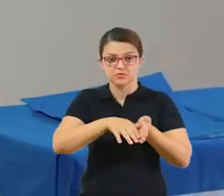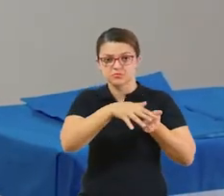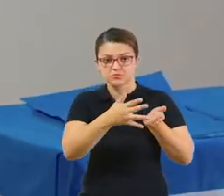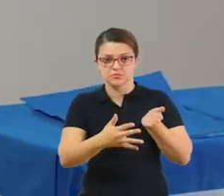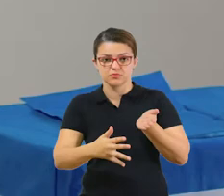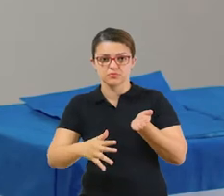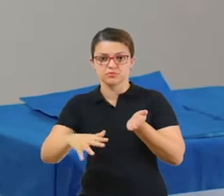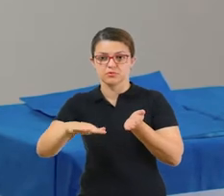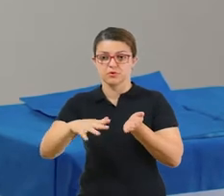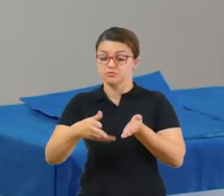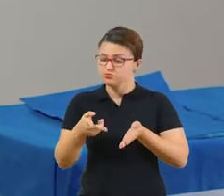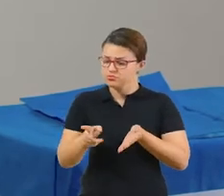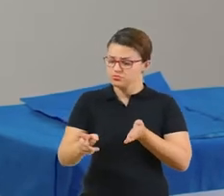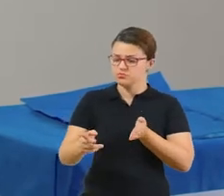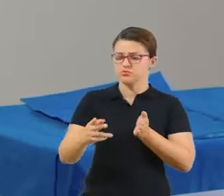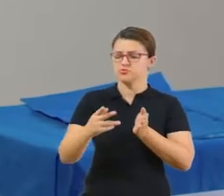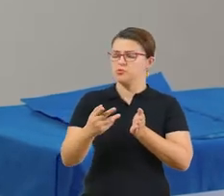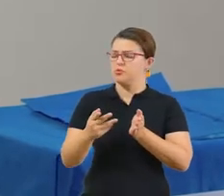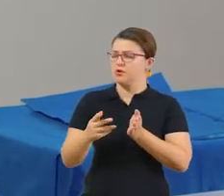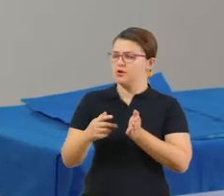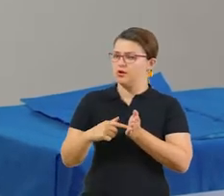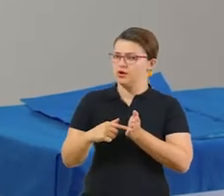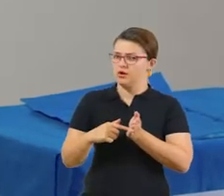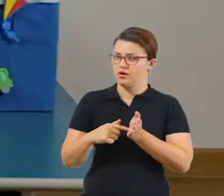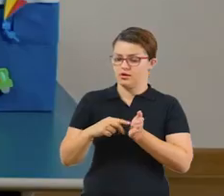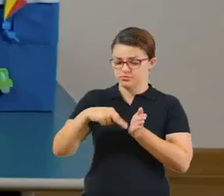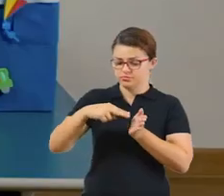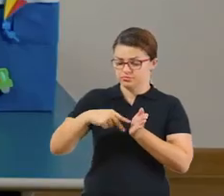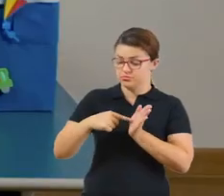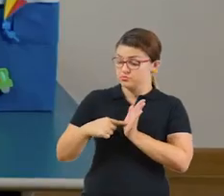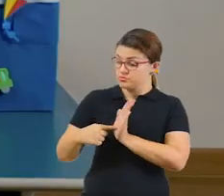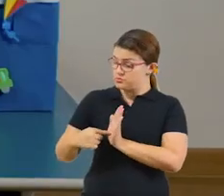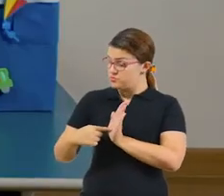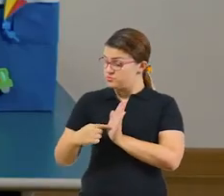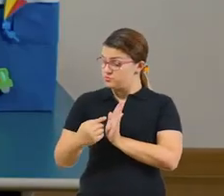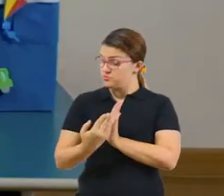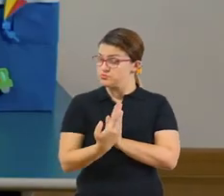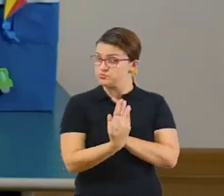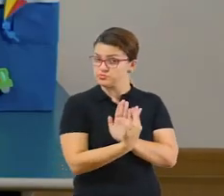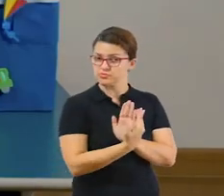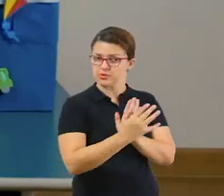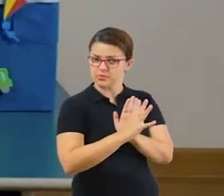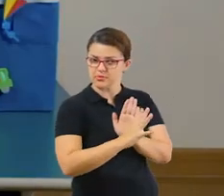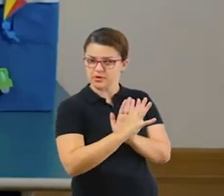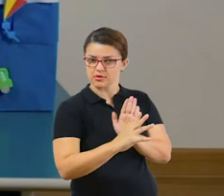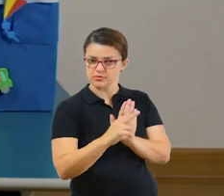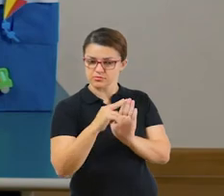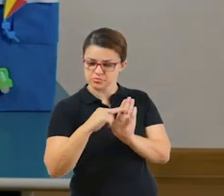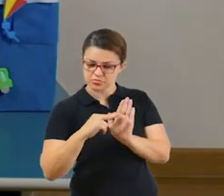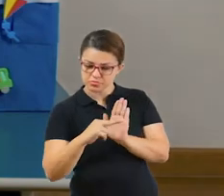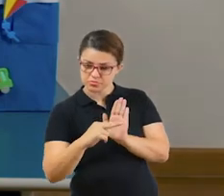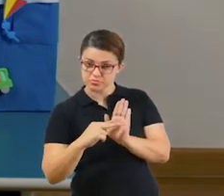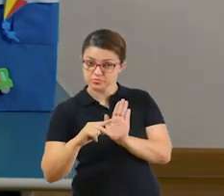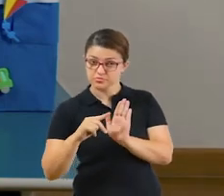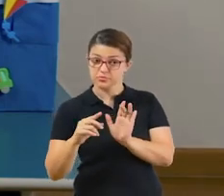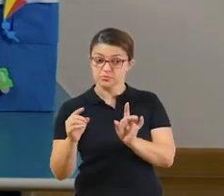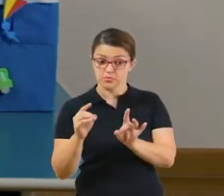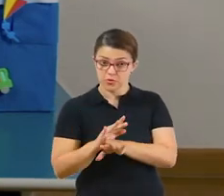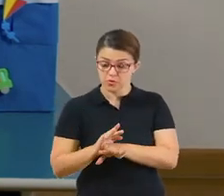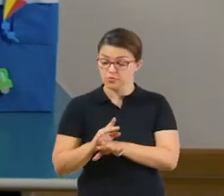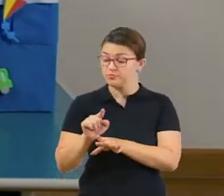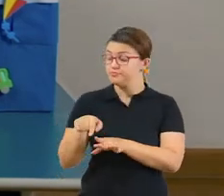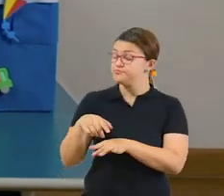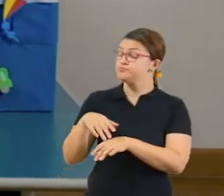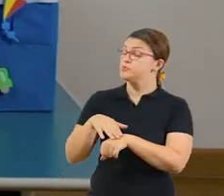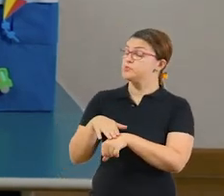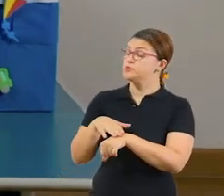Continue a leitura, sempre manuseando o livro e mostrando as imagens. Após a leitura, converse com a